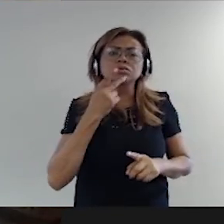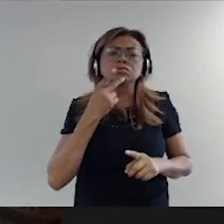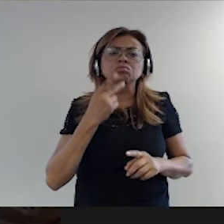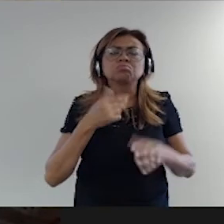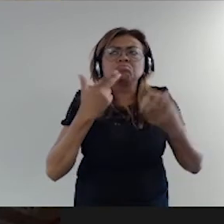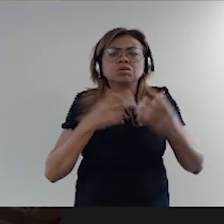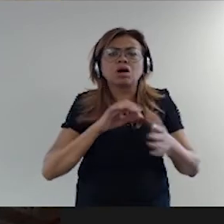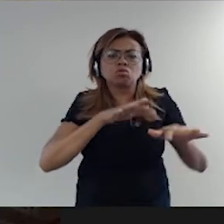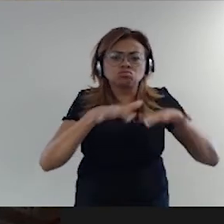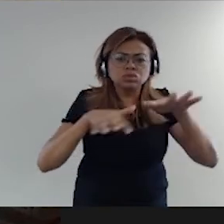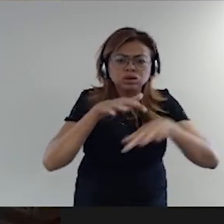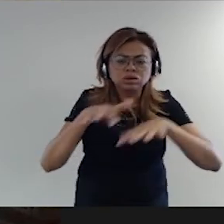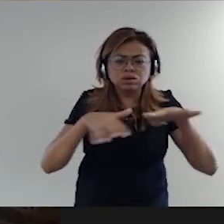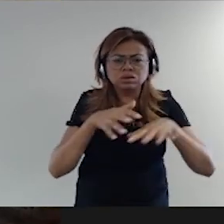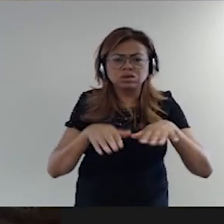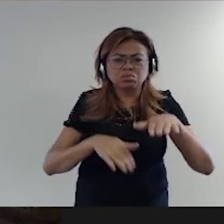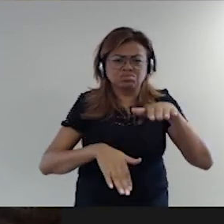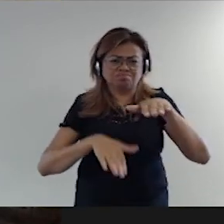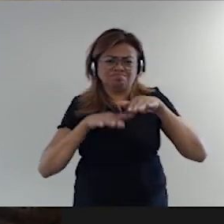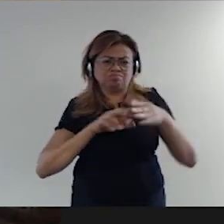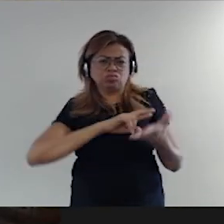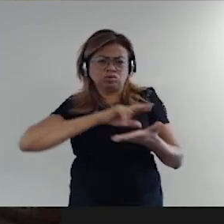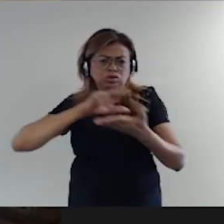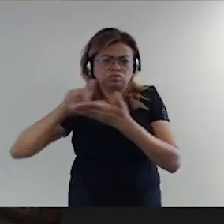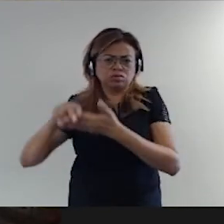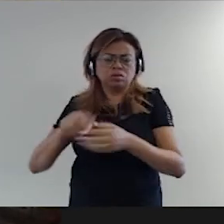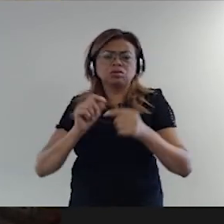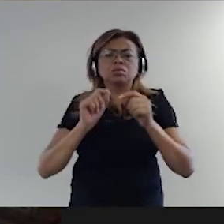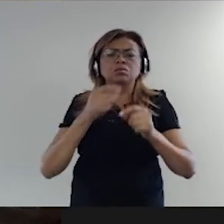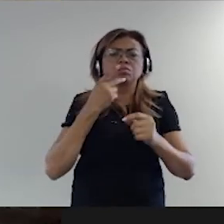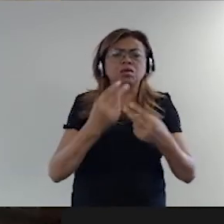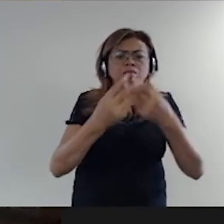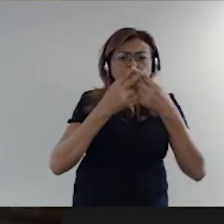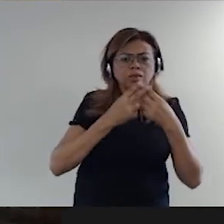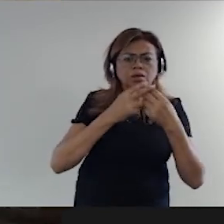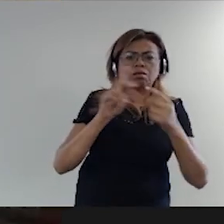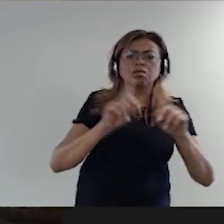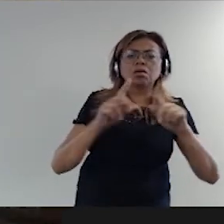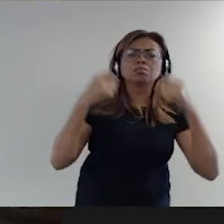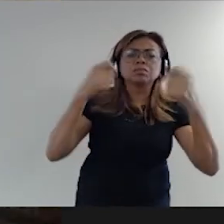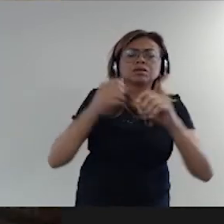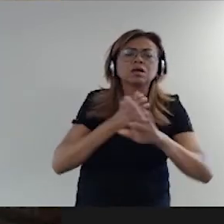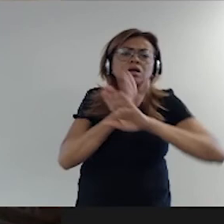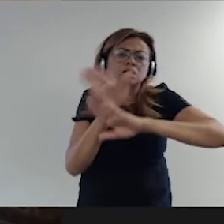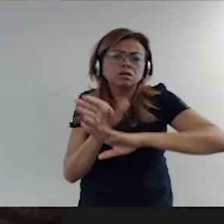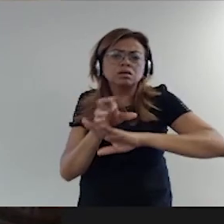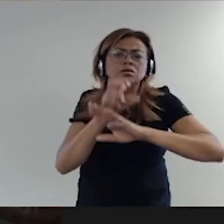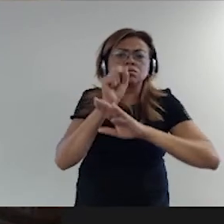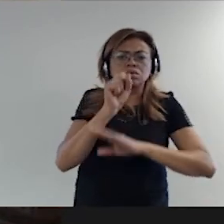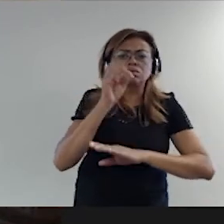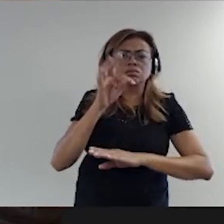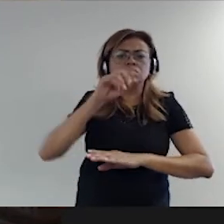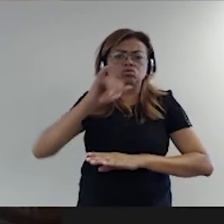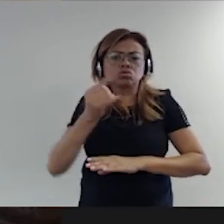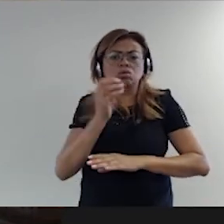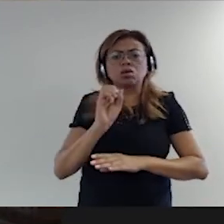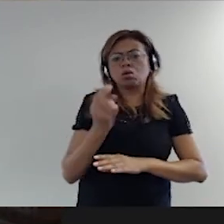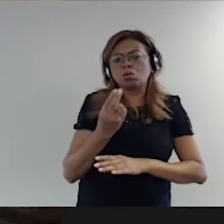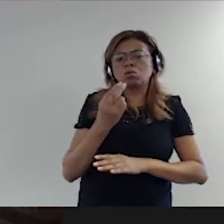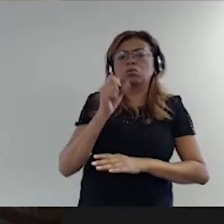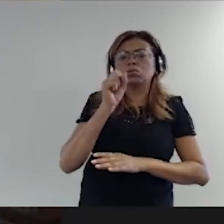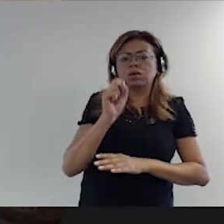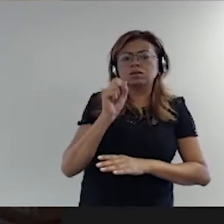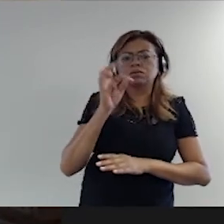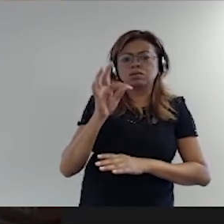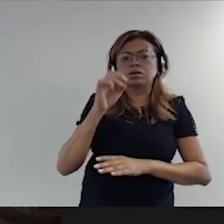assimétrico. Geraria um sistema em que, para prender alguém, não precisaria ir ao STJ ou ao STF, mas para decidir